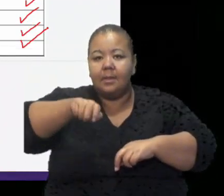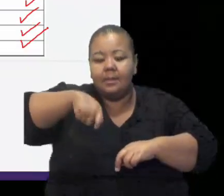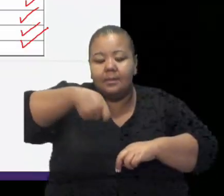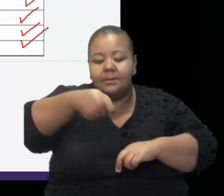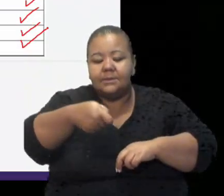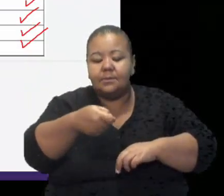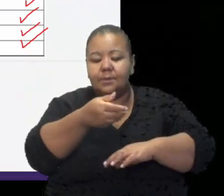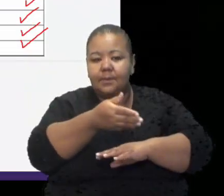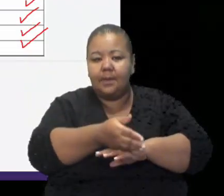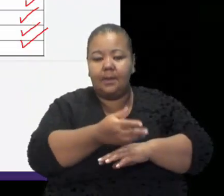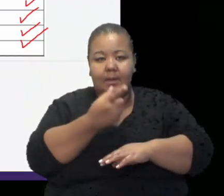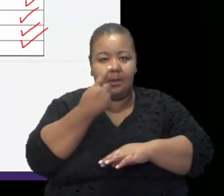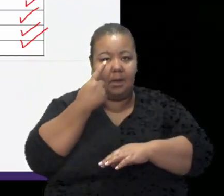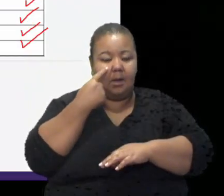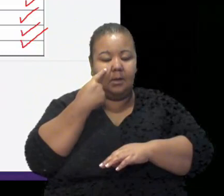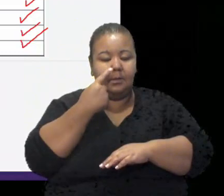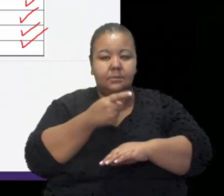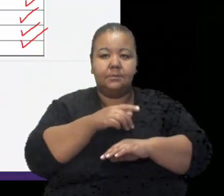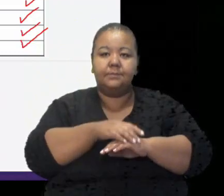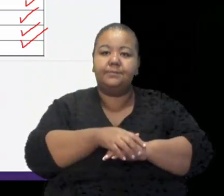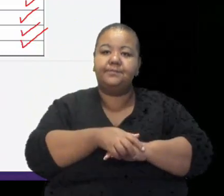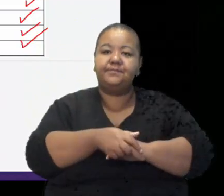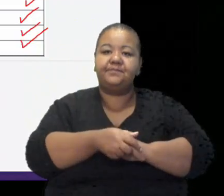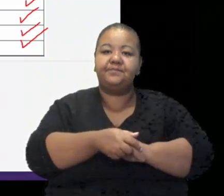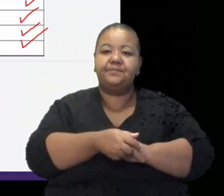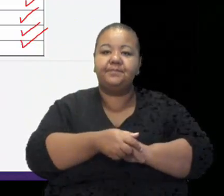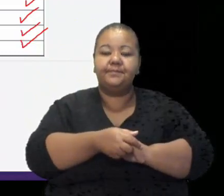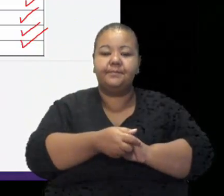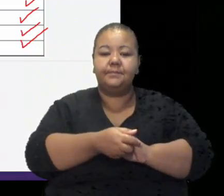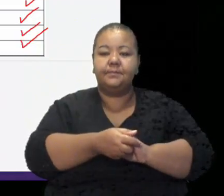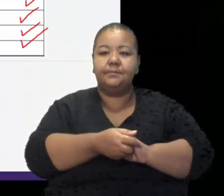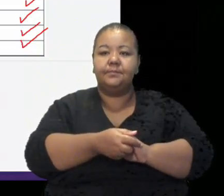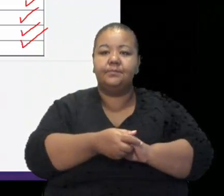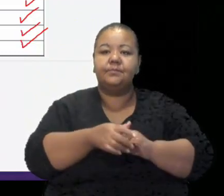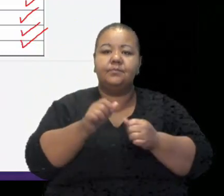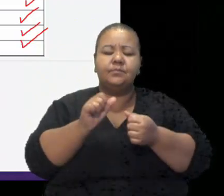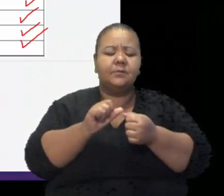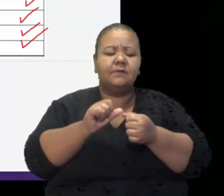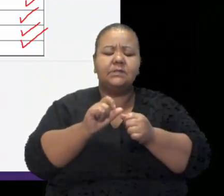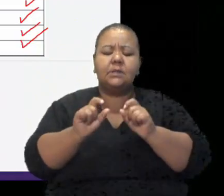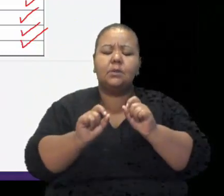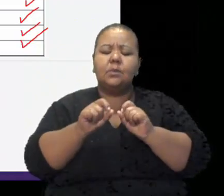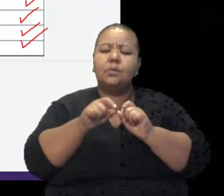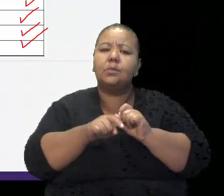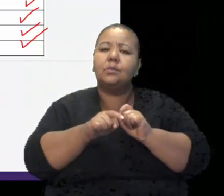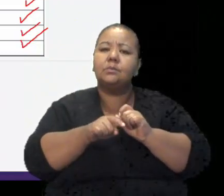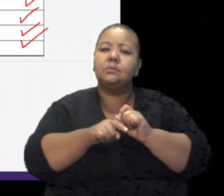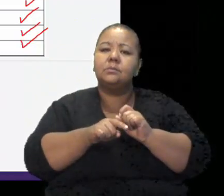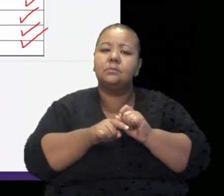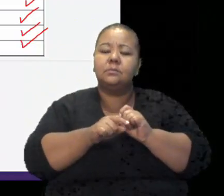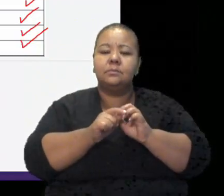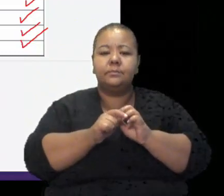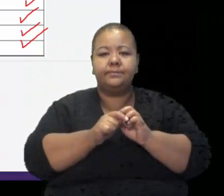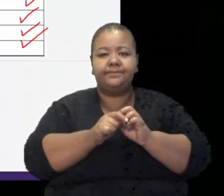ó. Então tá aqui, ó, né, a operação,